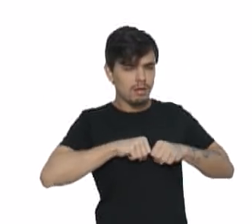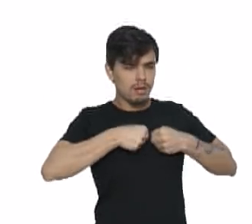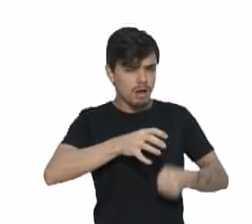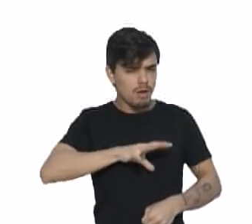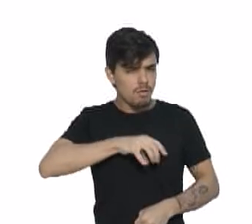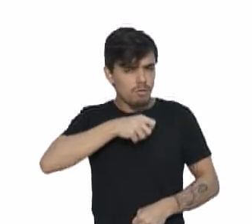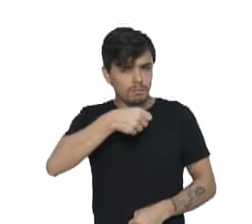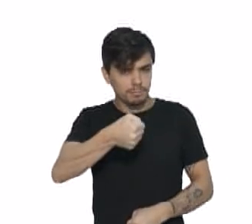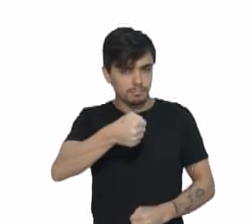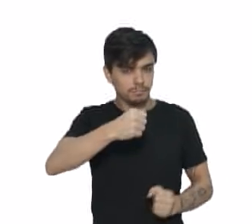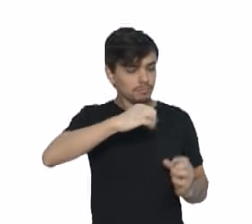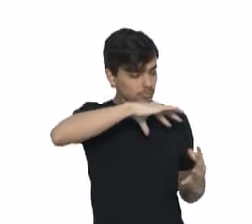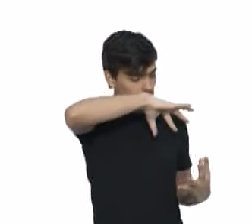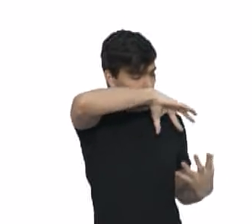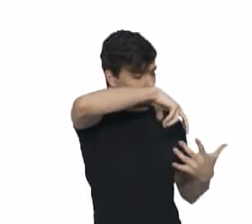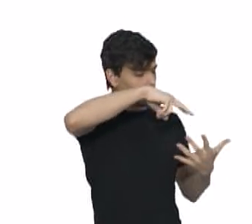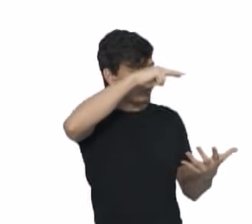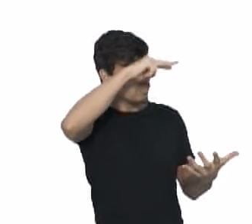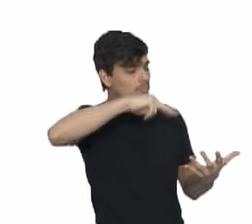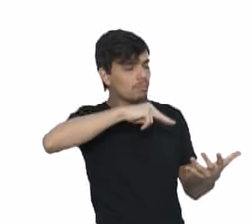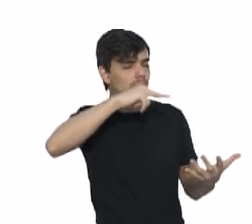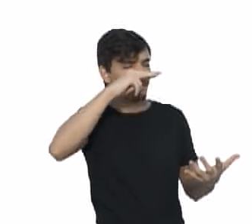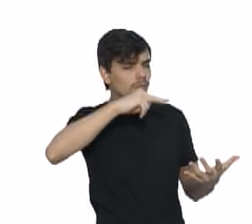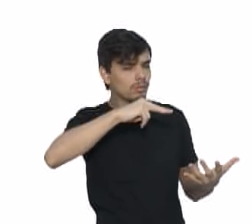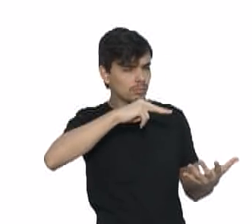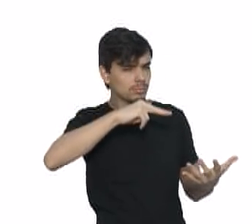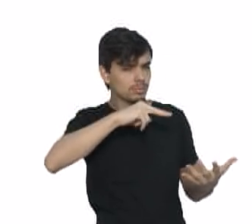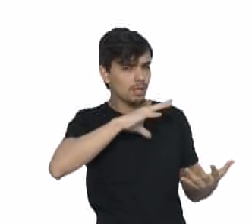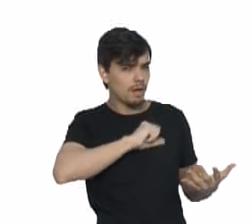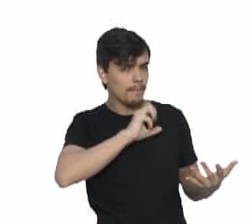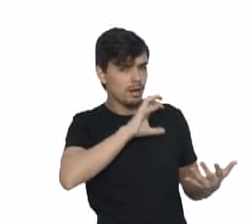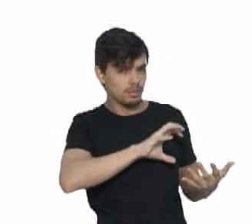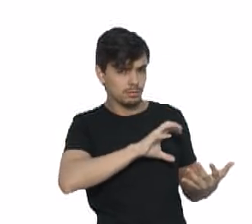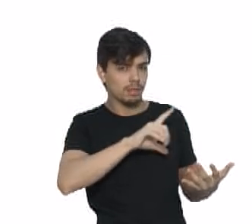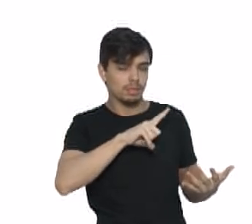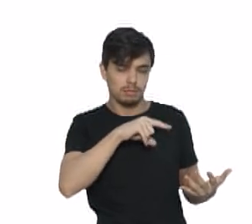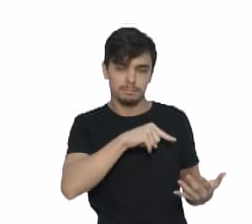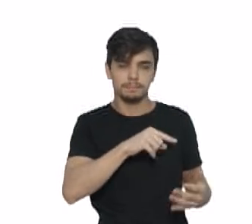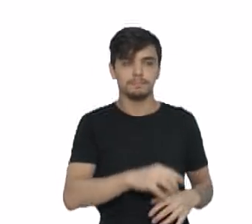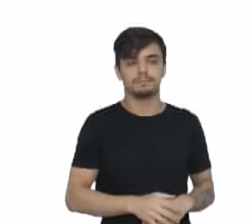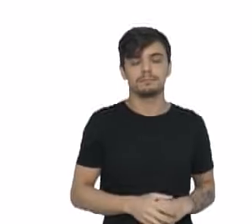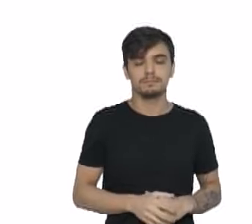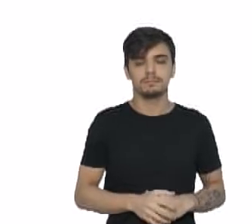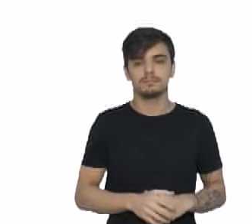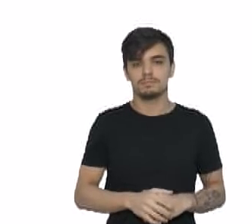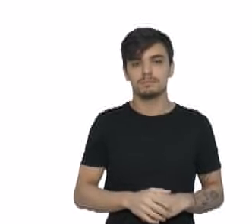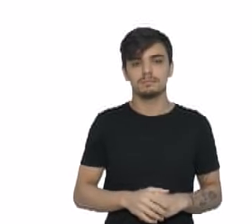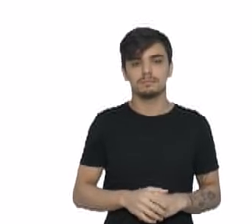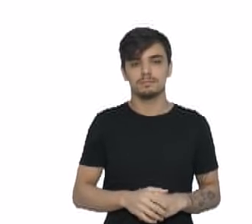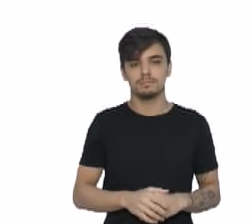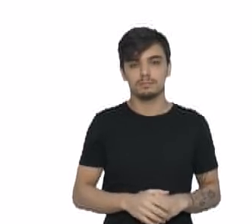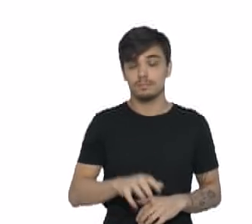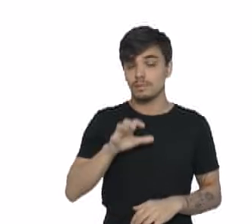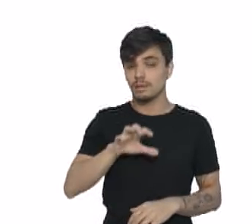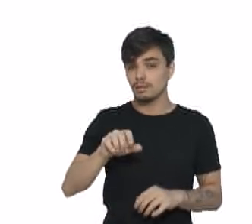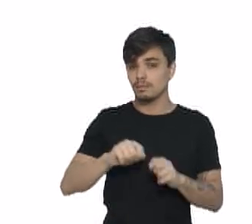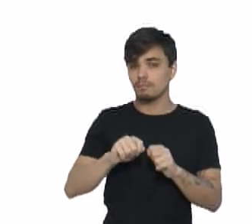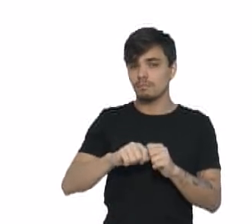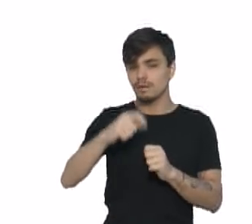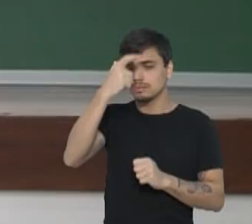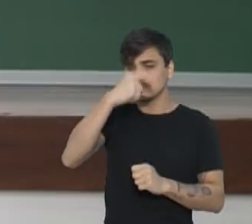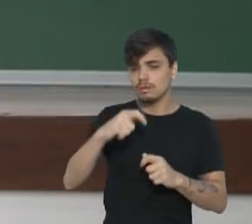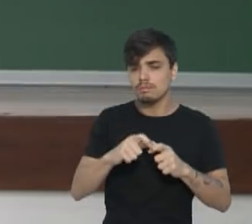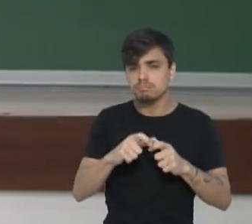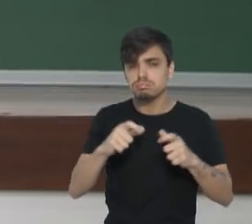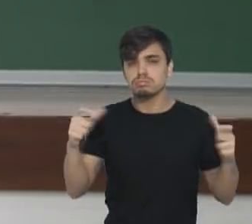tá? Para olhar o mundo nos olhos e ainda assim amá-lo, ter amor a ele. Tá? E é isso que faz a nossa grandeza.